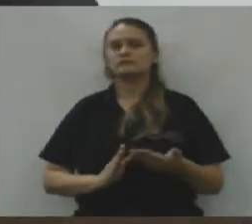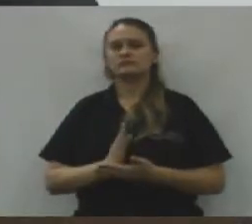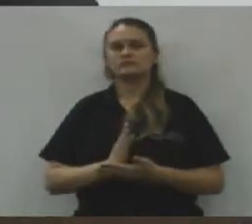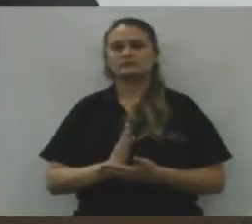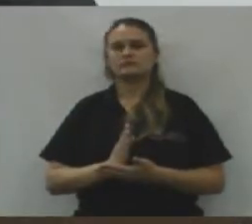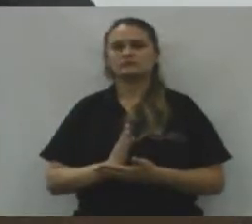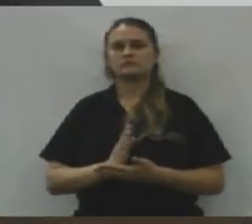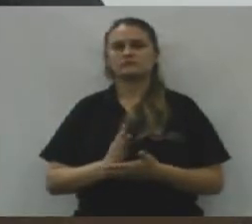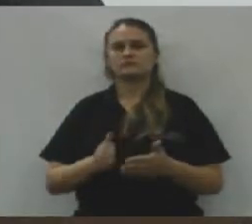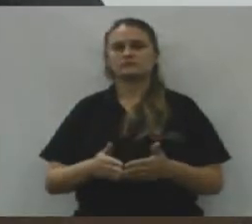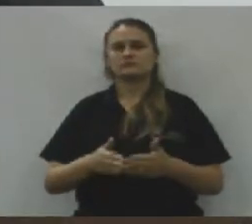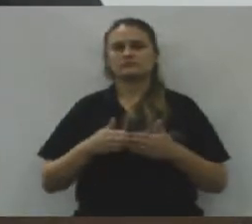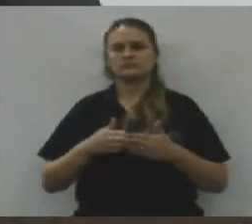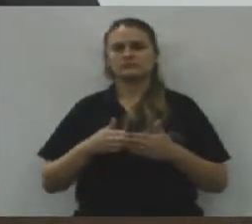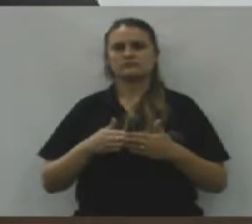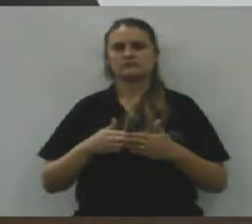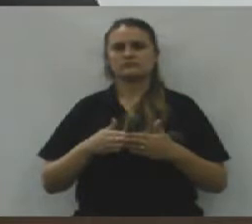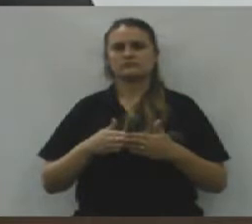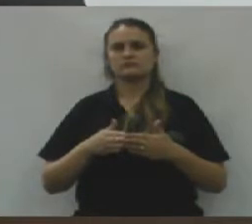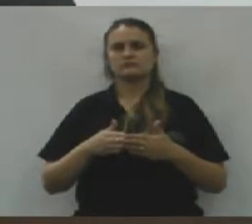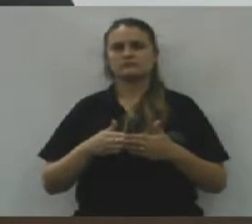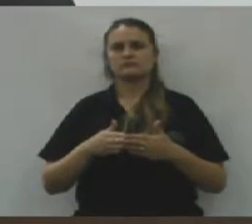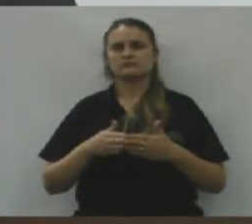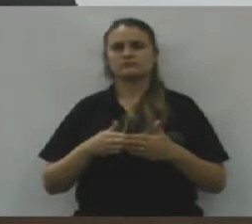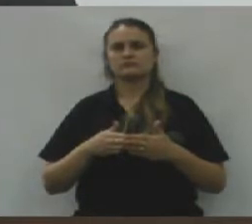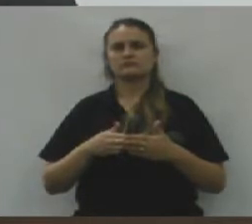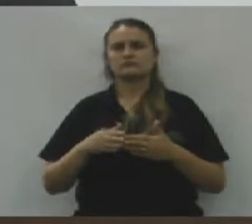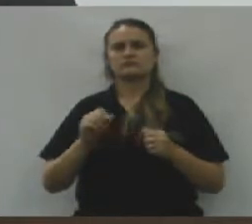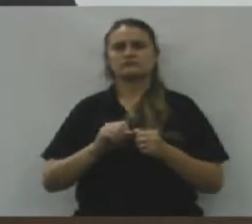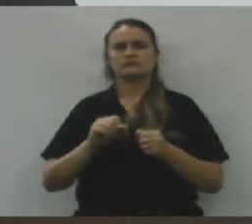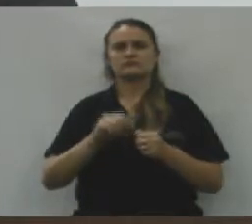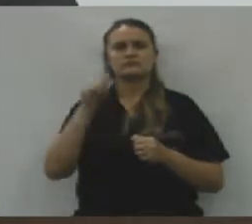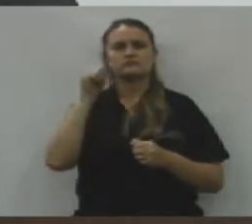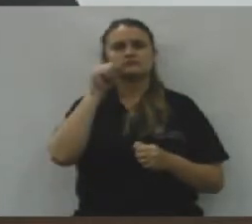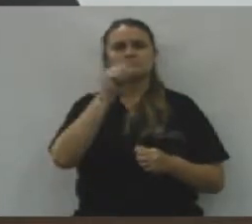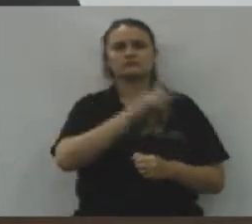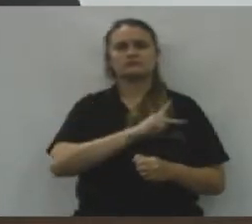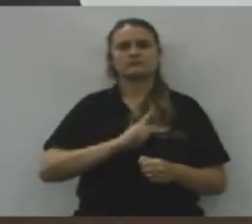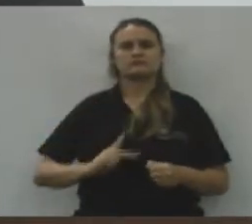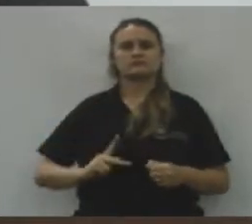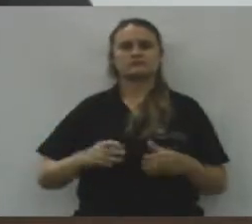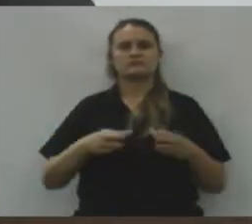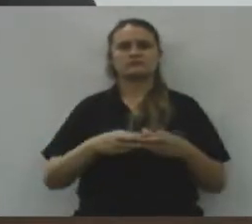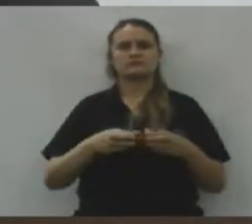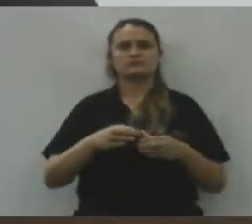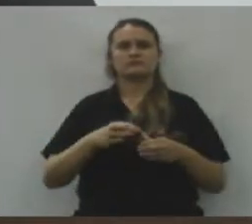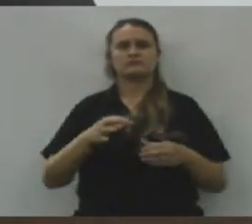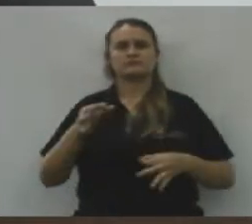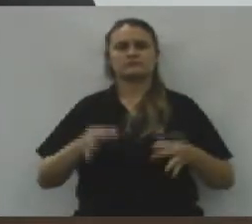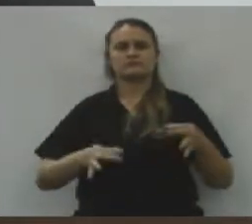Aprovado o pedido feito pela presidente da Comissão de Justiça,